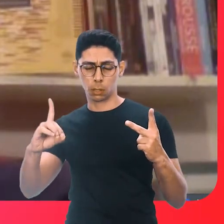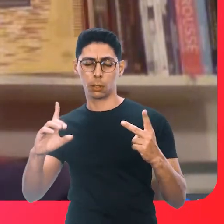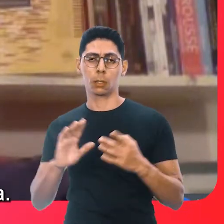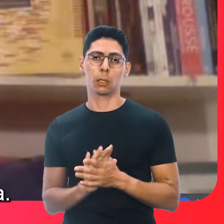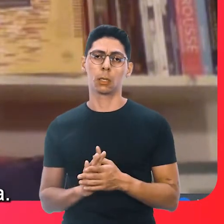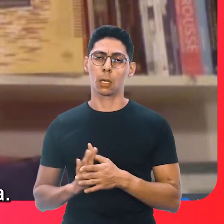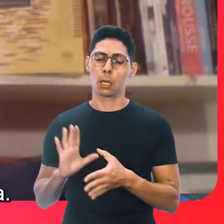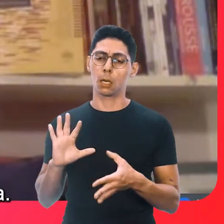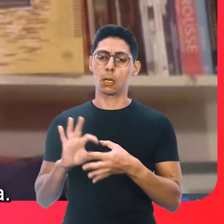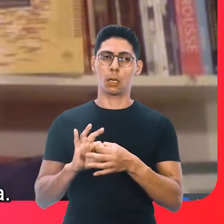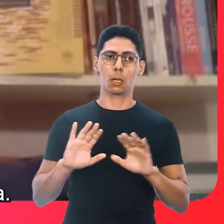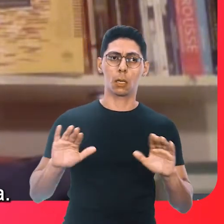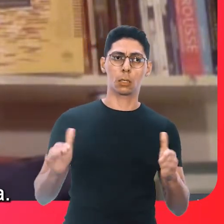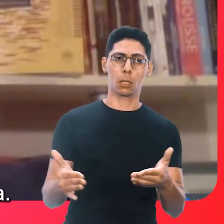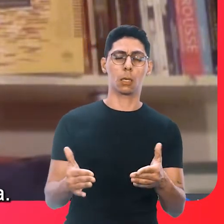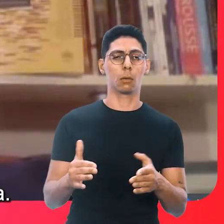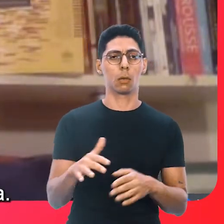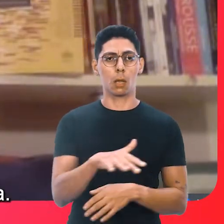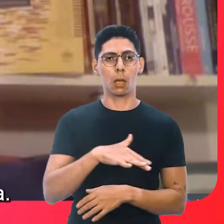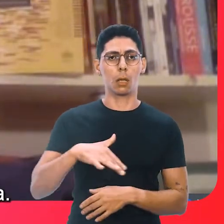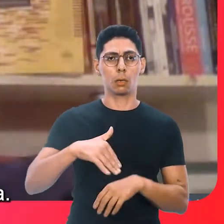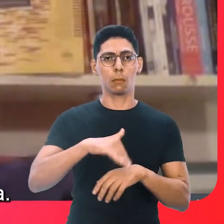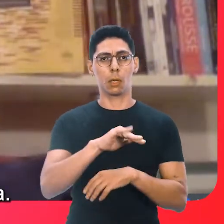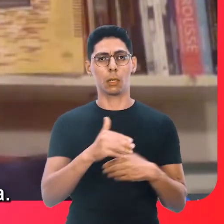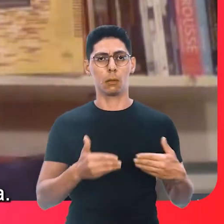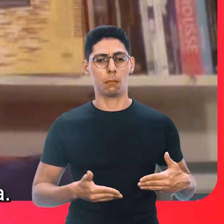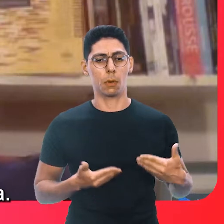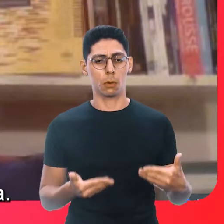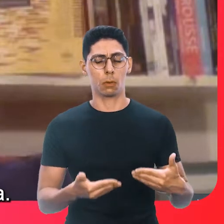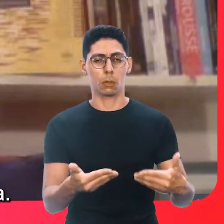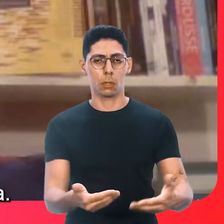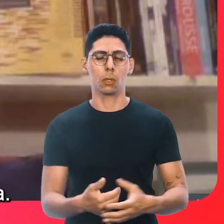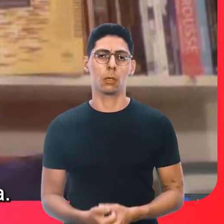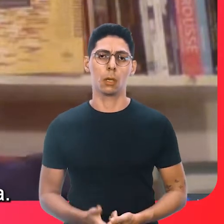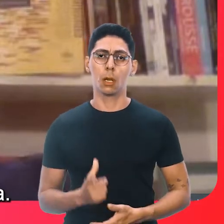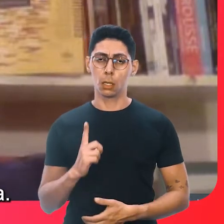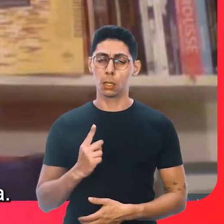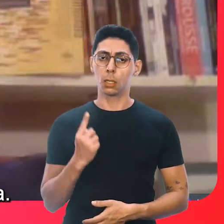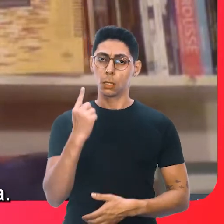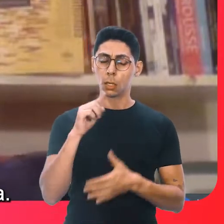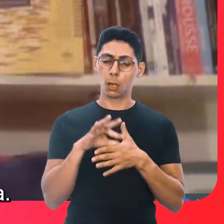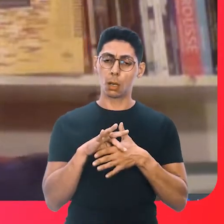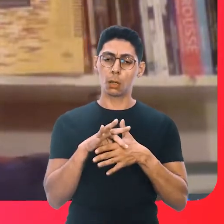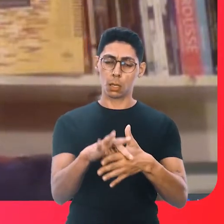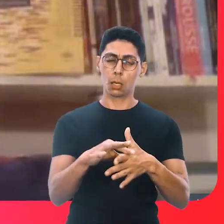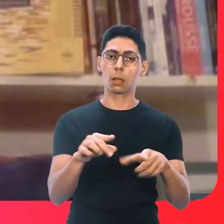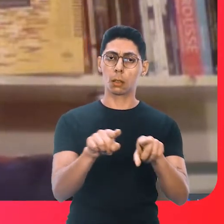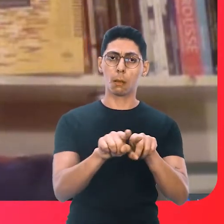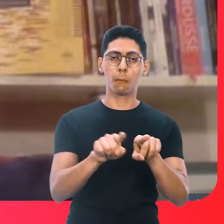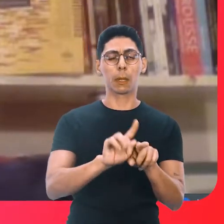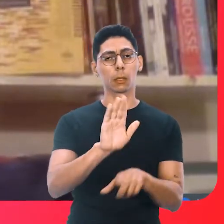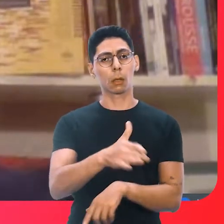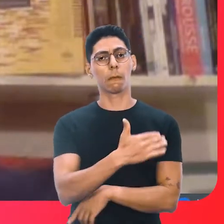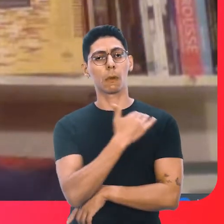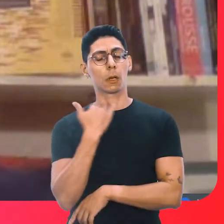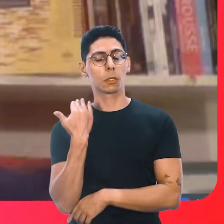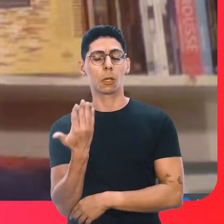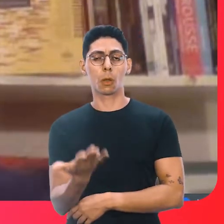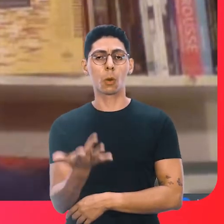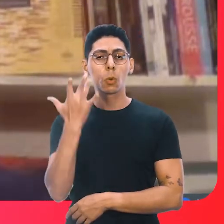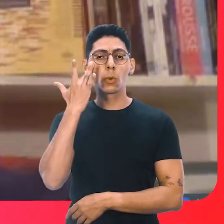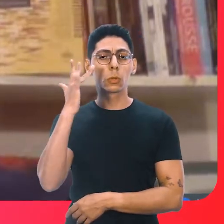ligados aí aos setores mais progressistas. Tinha uma grande liderança também, falecida, infelizmente, não sei se